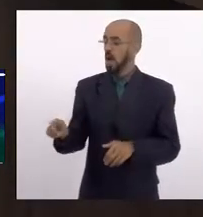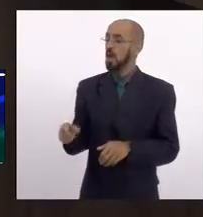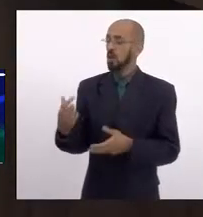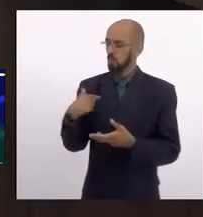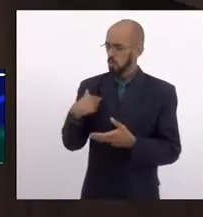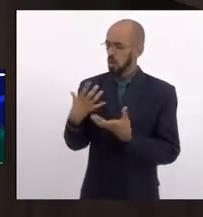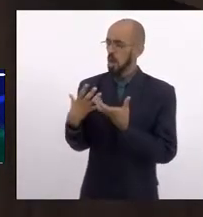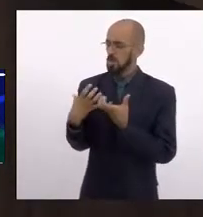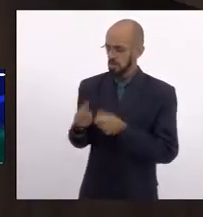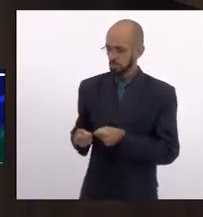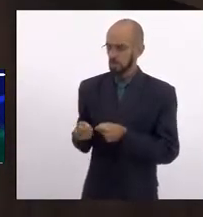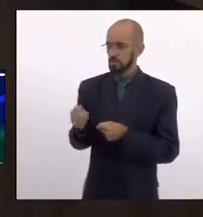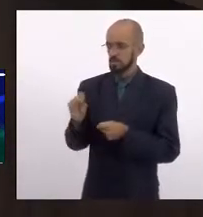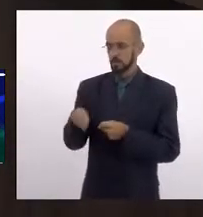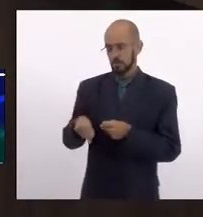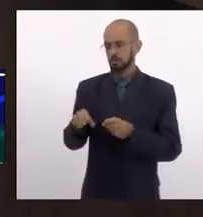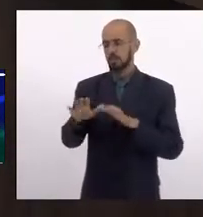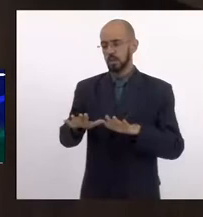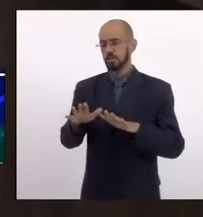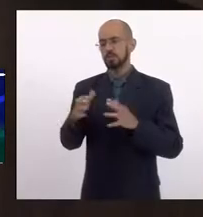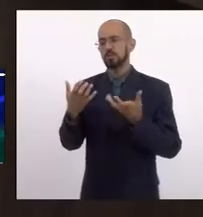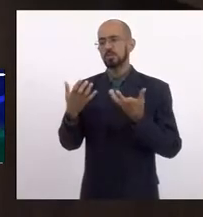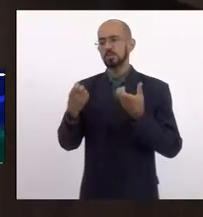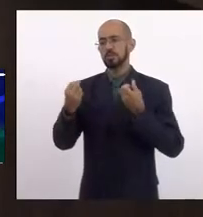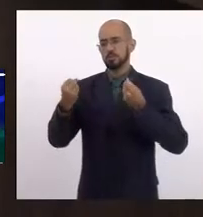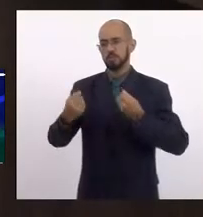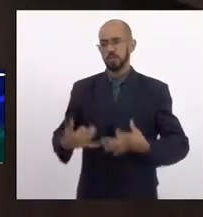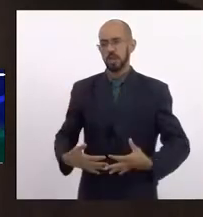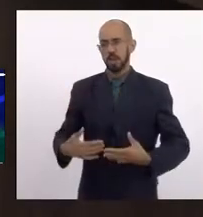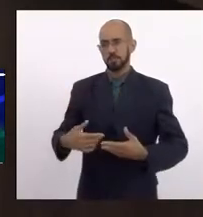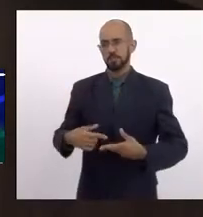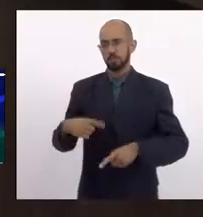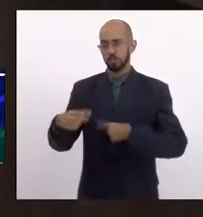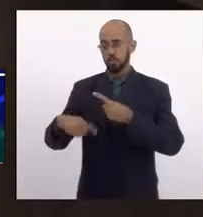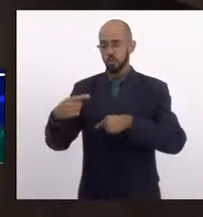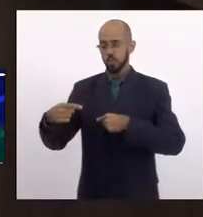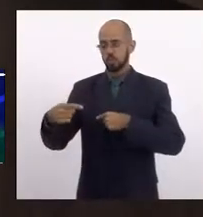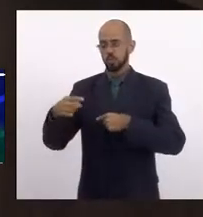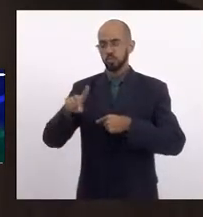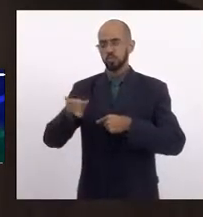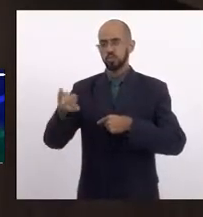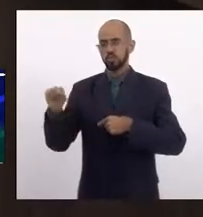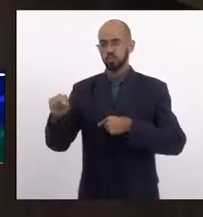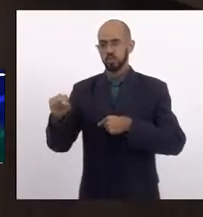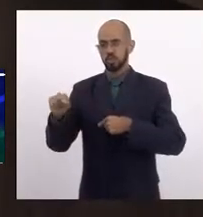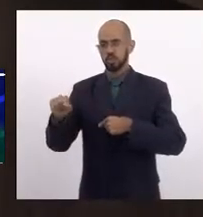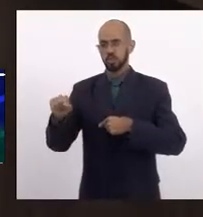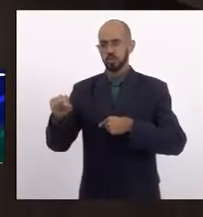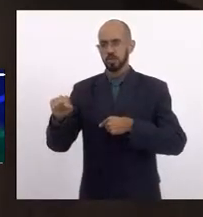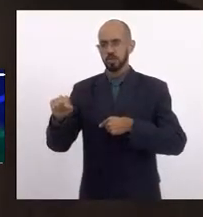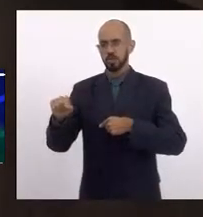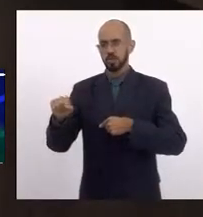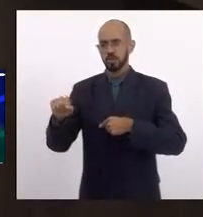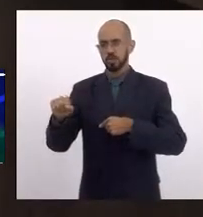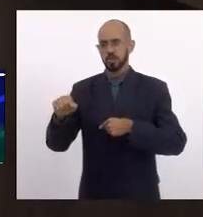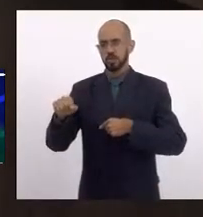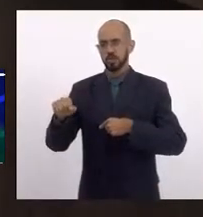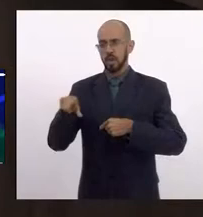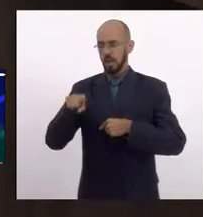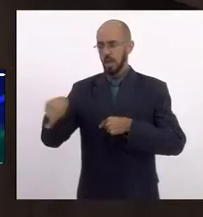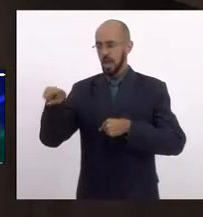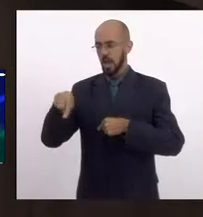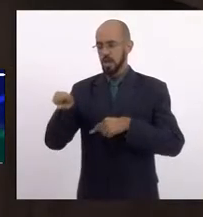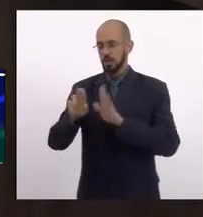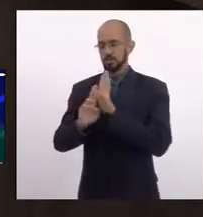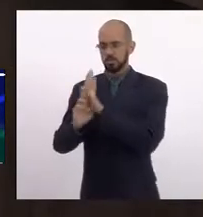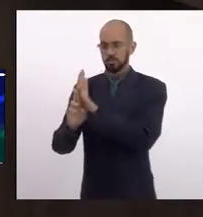recebi Deixa eu te explicar no dia seguinte eles até Se mostraram surpresos